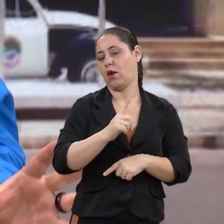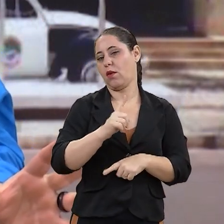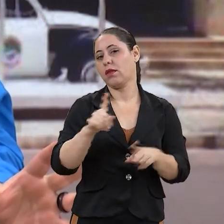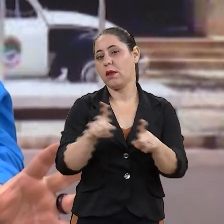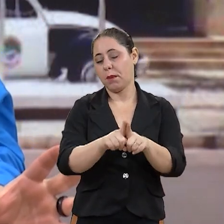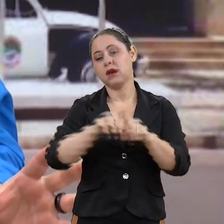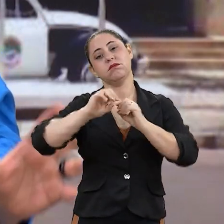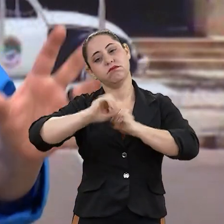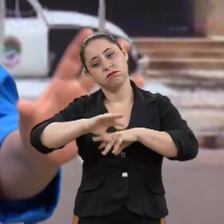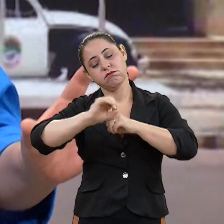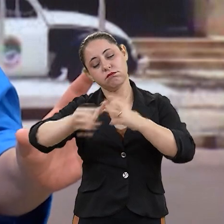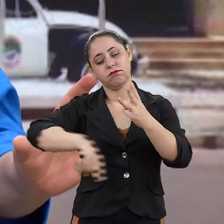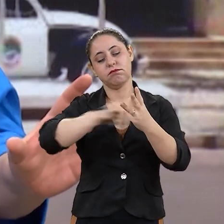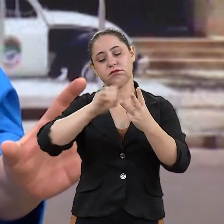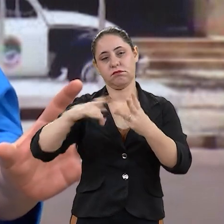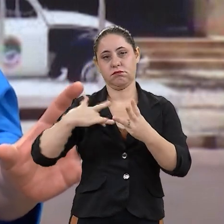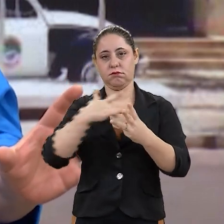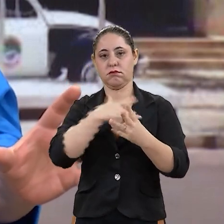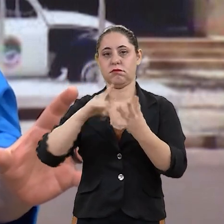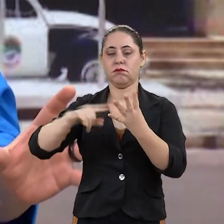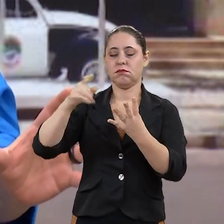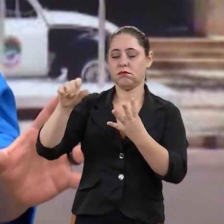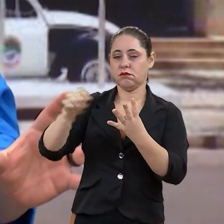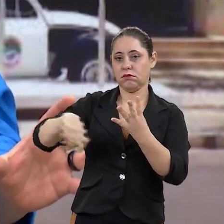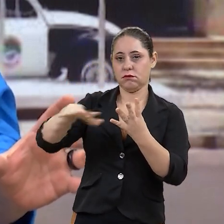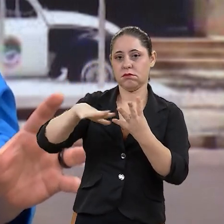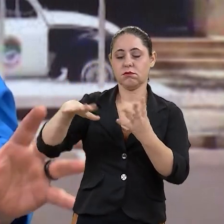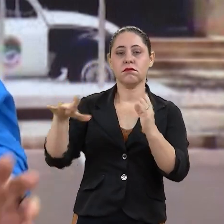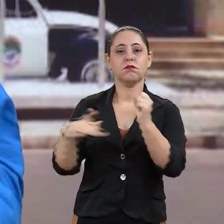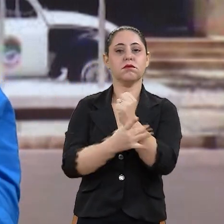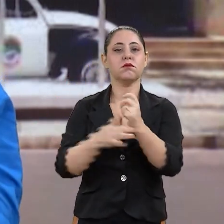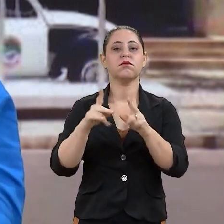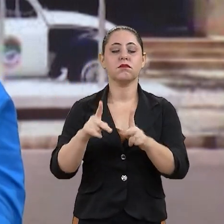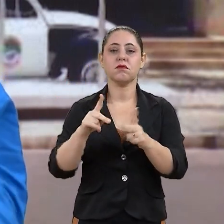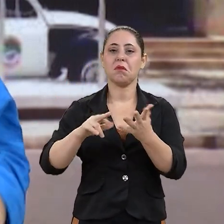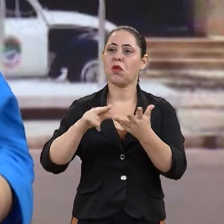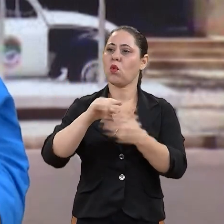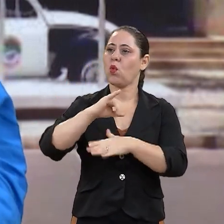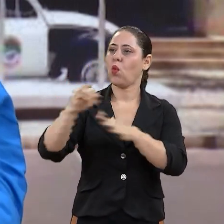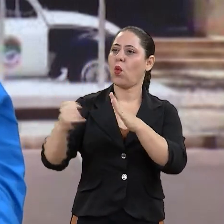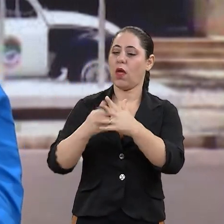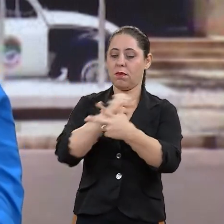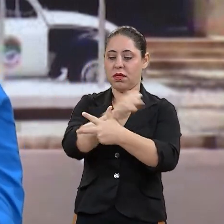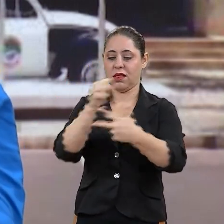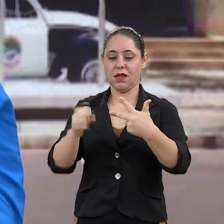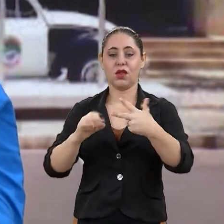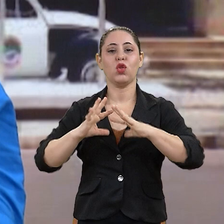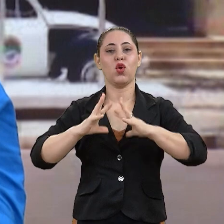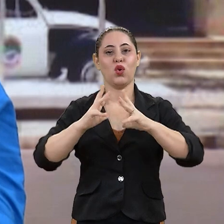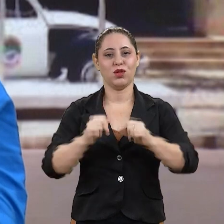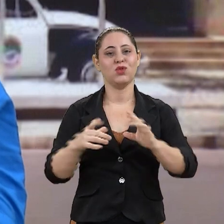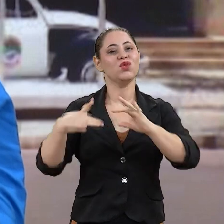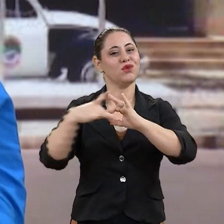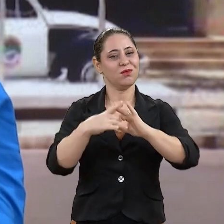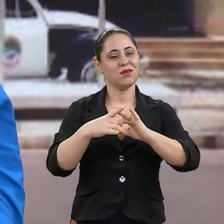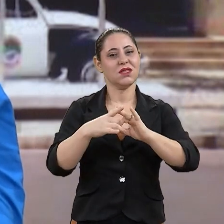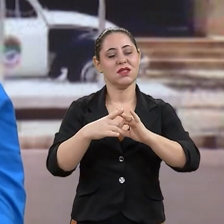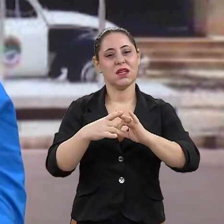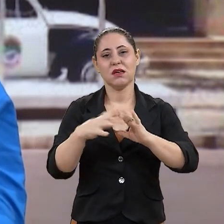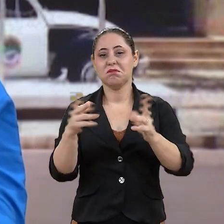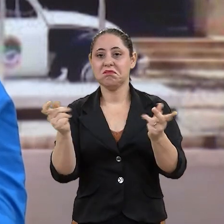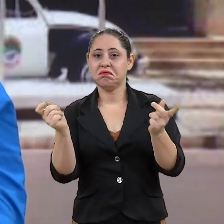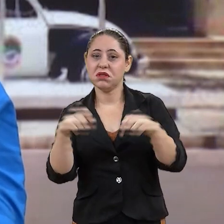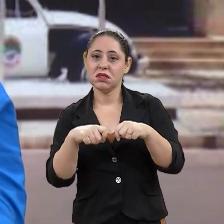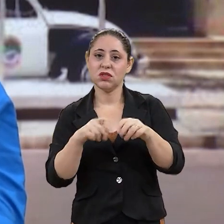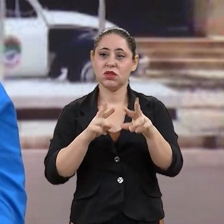É uma tarefa também da educação, da saúde, da assistência, da segurança pública, além dos outros poderes. Então, essa capacidade,